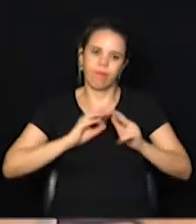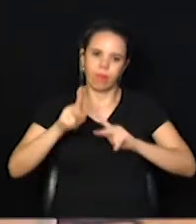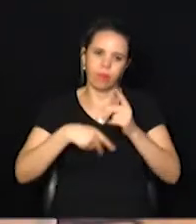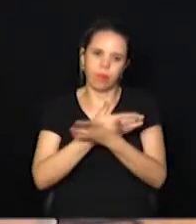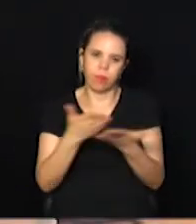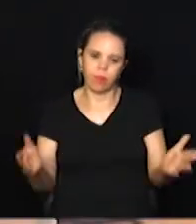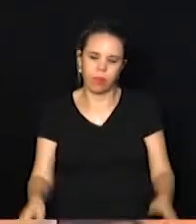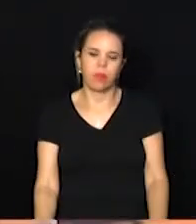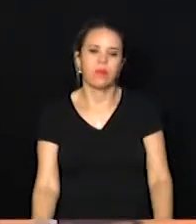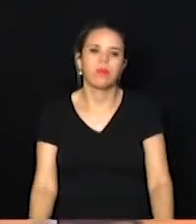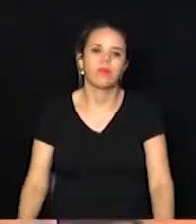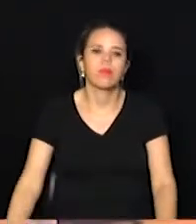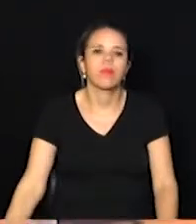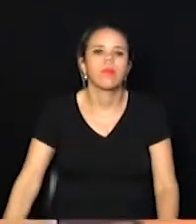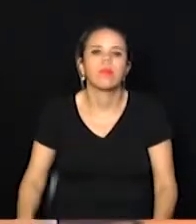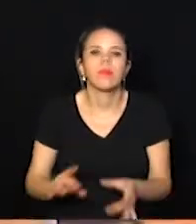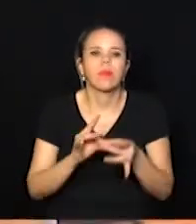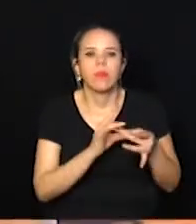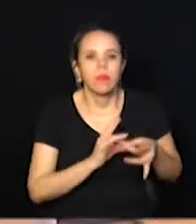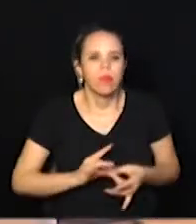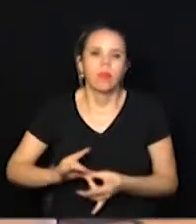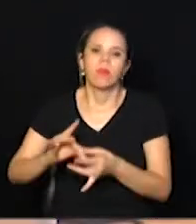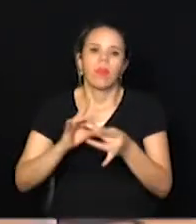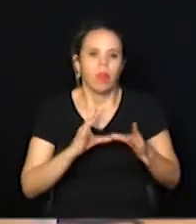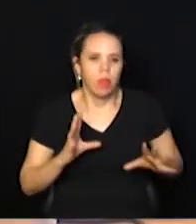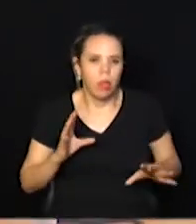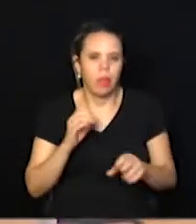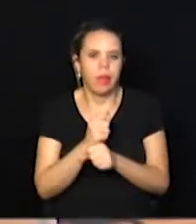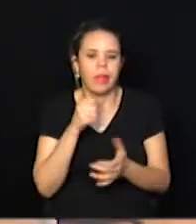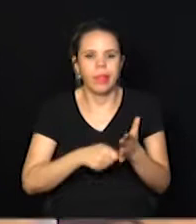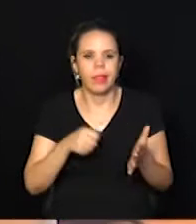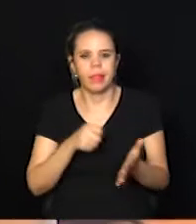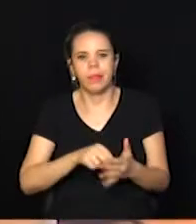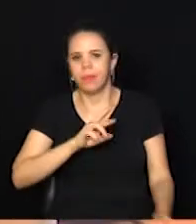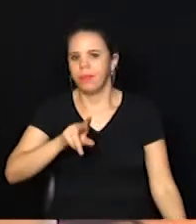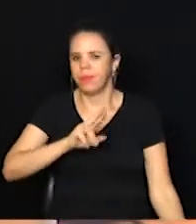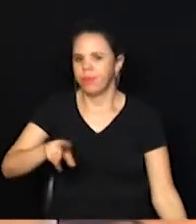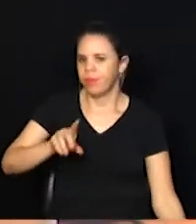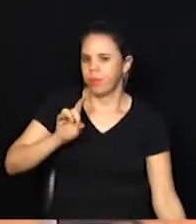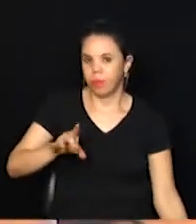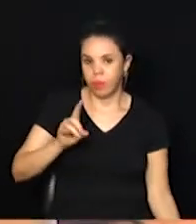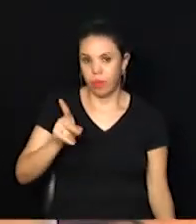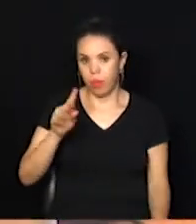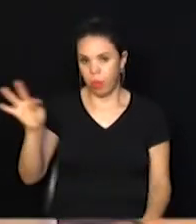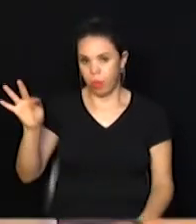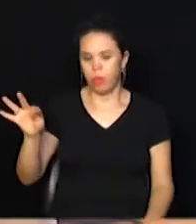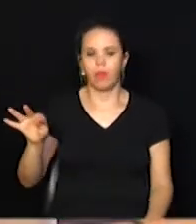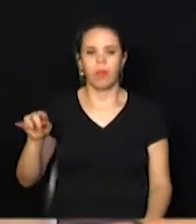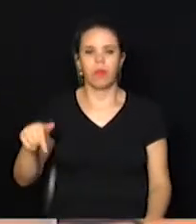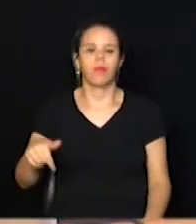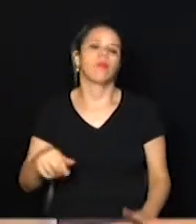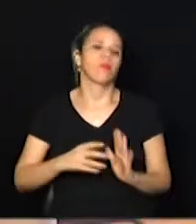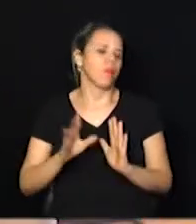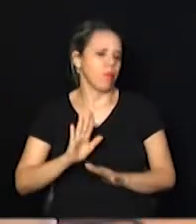todos que juntos se somam a esta luta, que não é só do Partido dos Trabalhadores, não é só da bancada do Partido